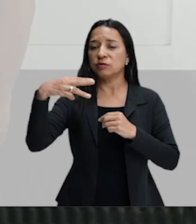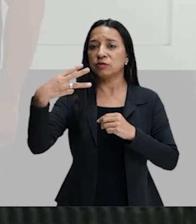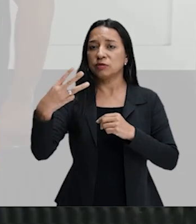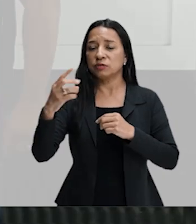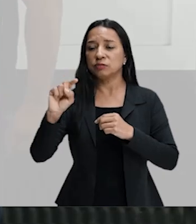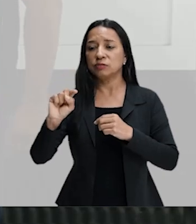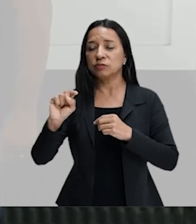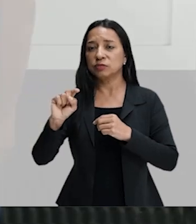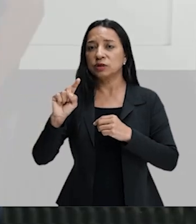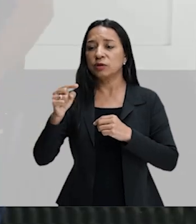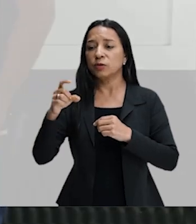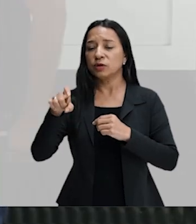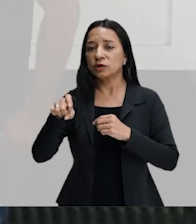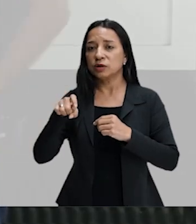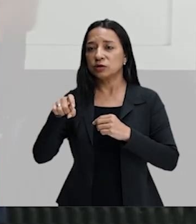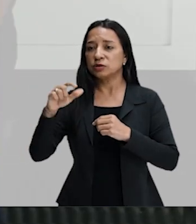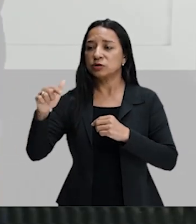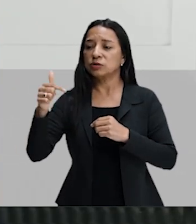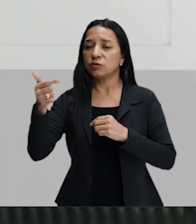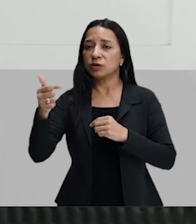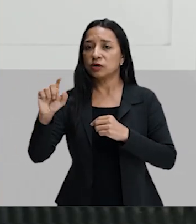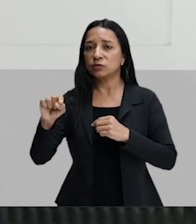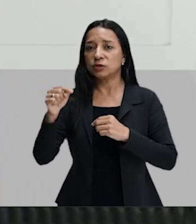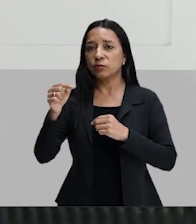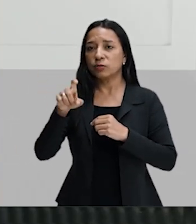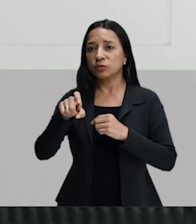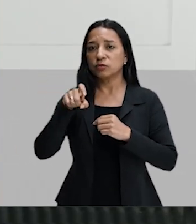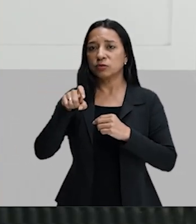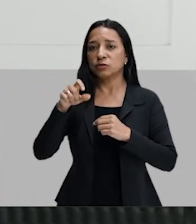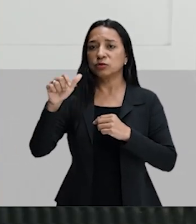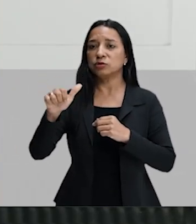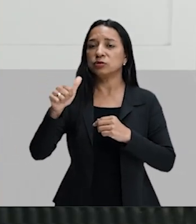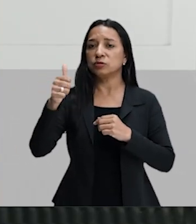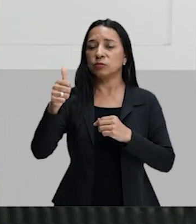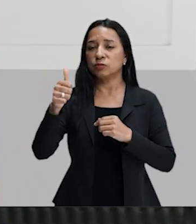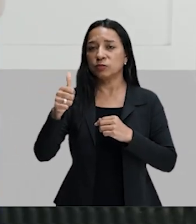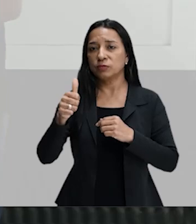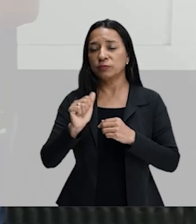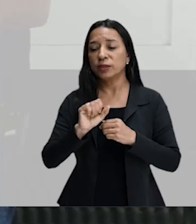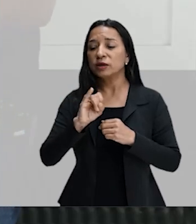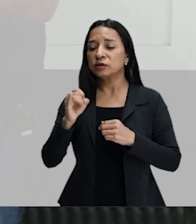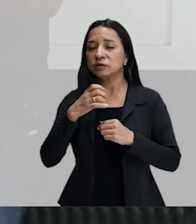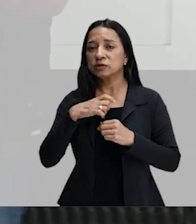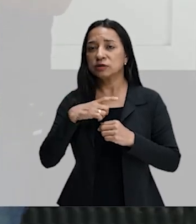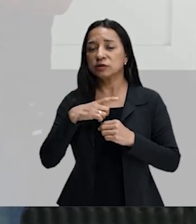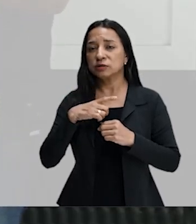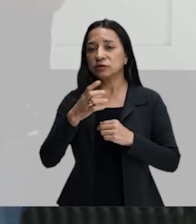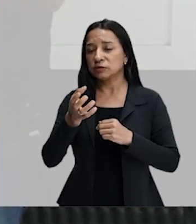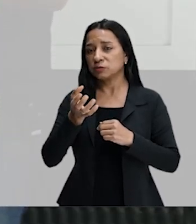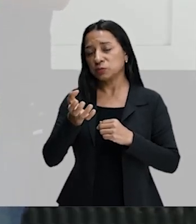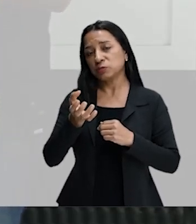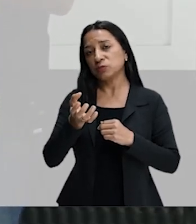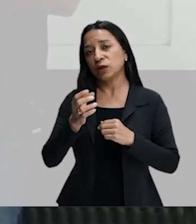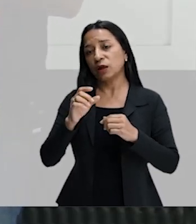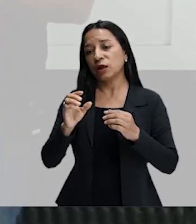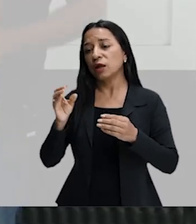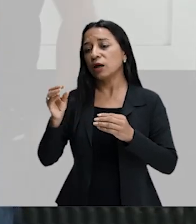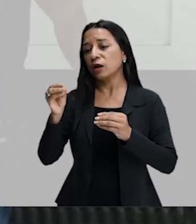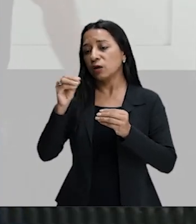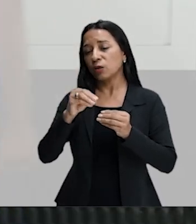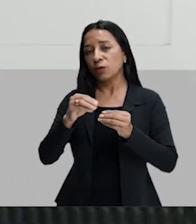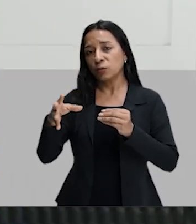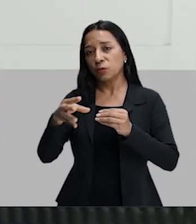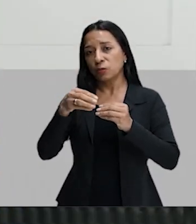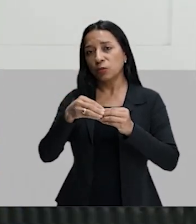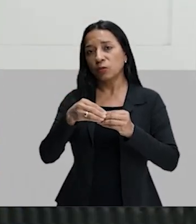ao quadrado, o x elevado a 1. Se eu quiser colocar aqui x elevado a 0, tá? Então, os expoentes eles vêm diminuindo